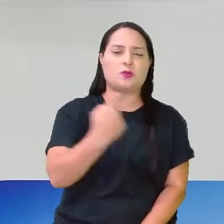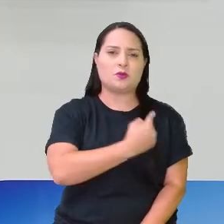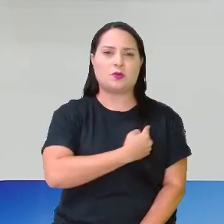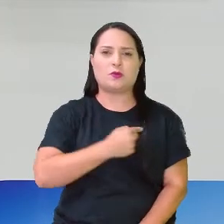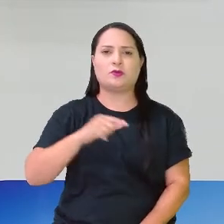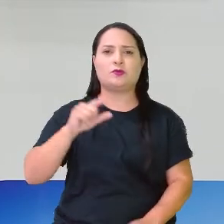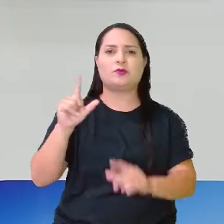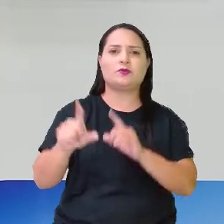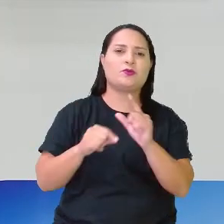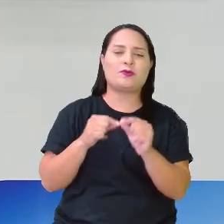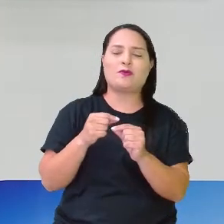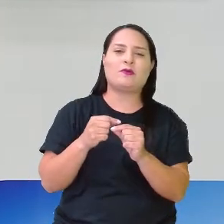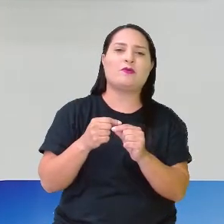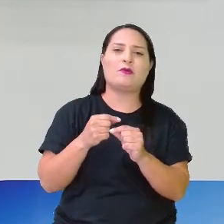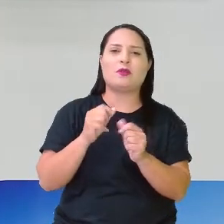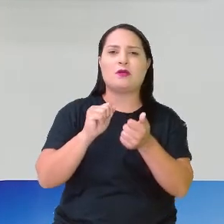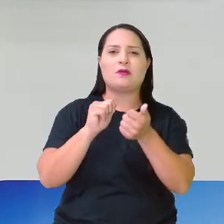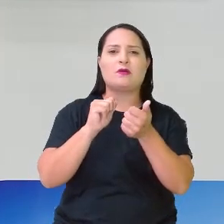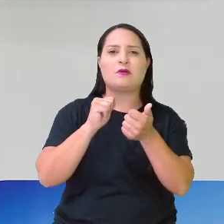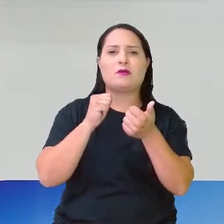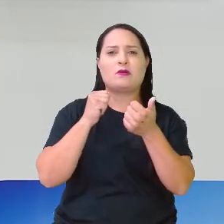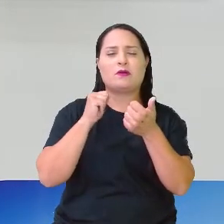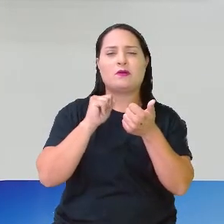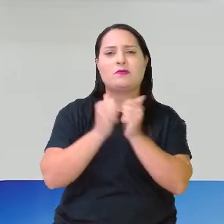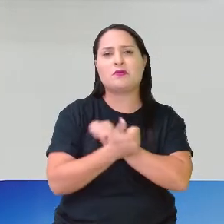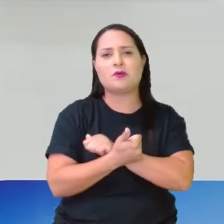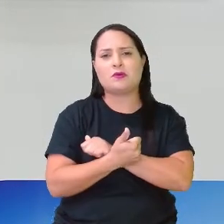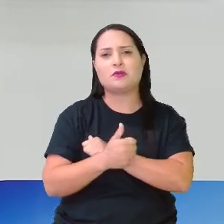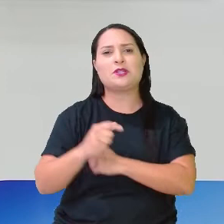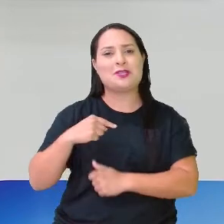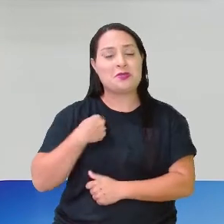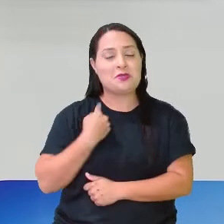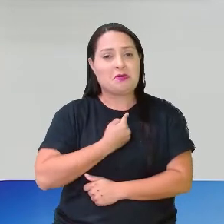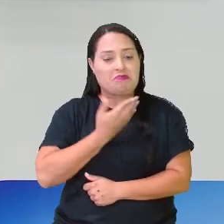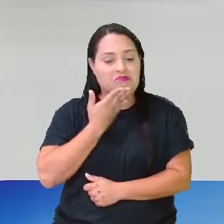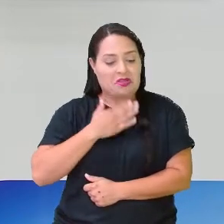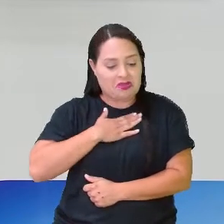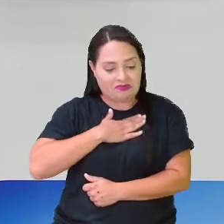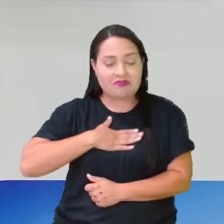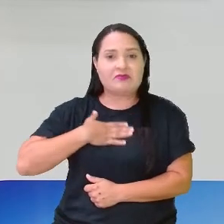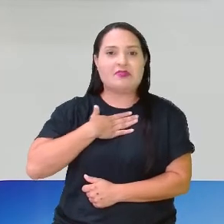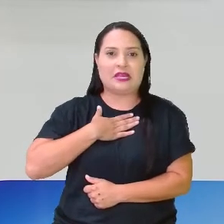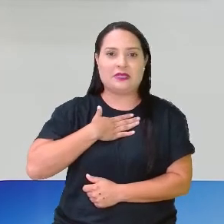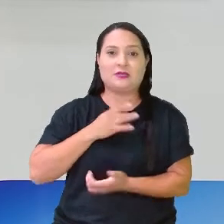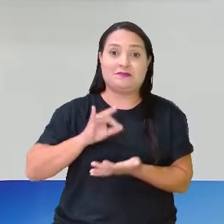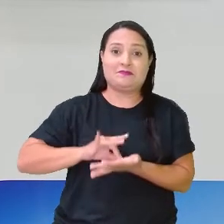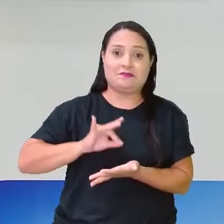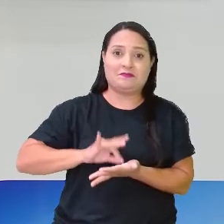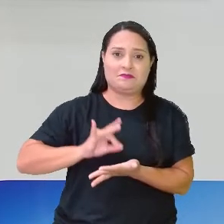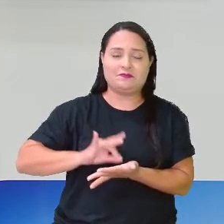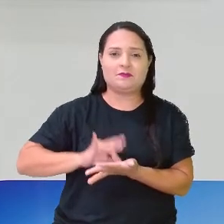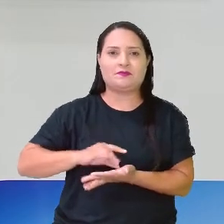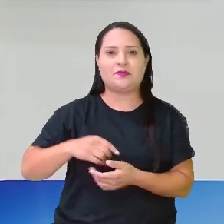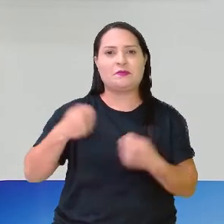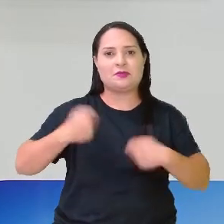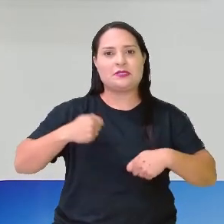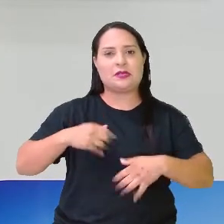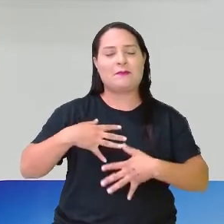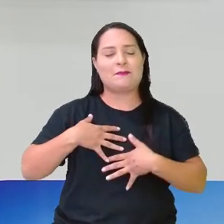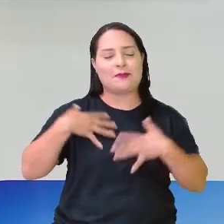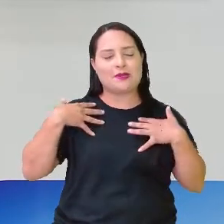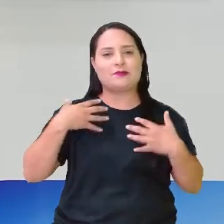uma atividade ou uma modalidade aí que nos agrada, né? A gente precisa ter prazer também nessa